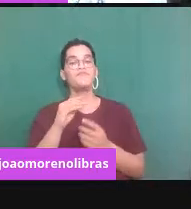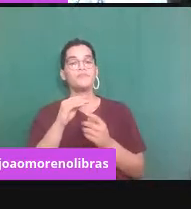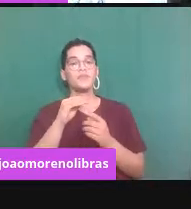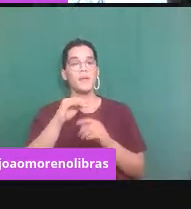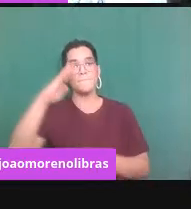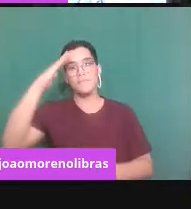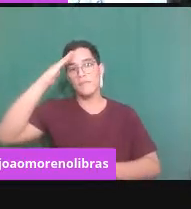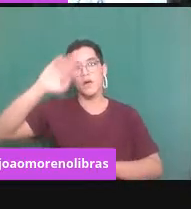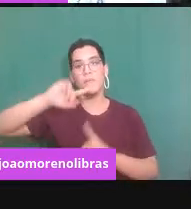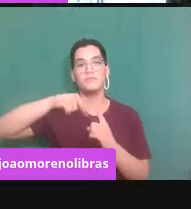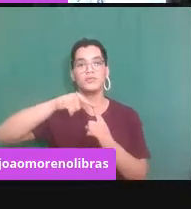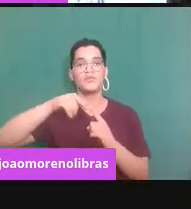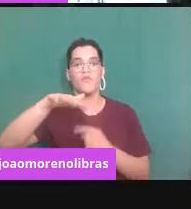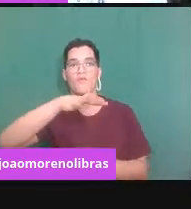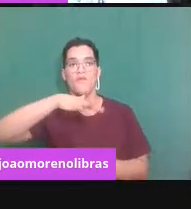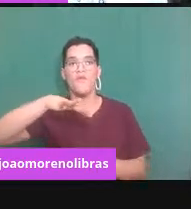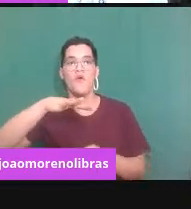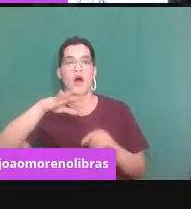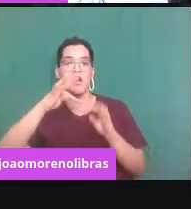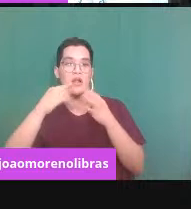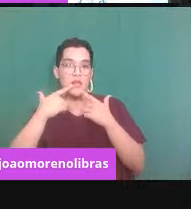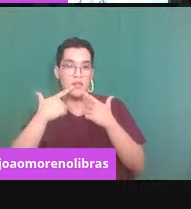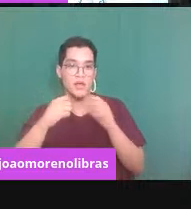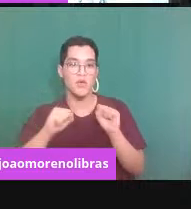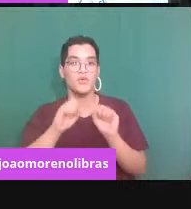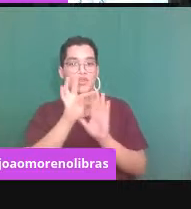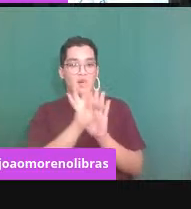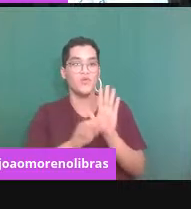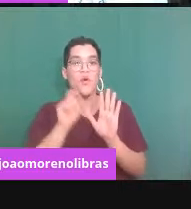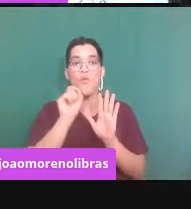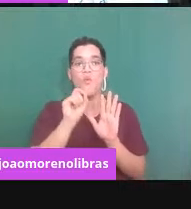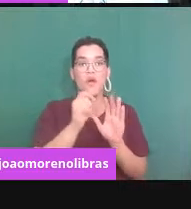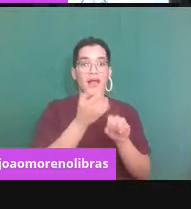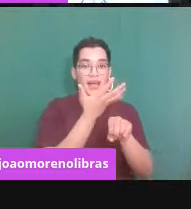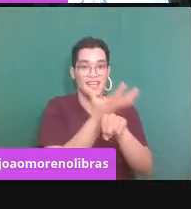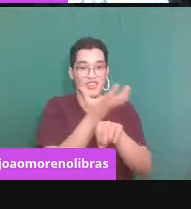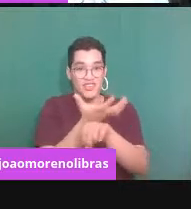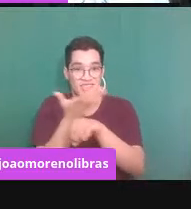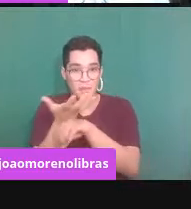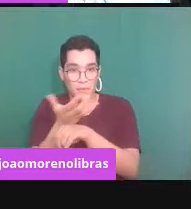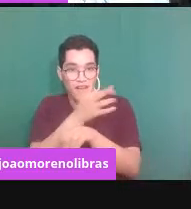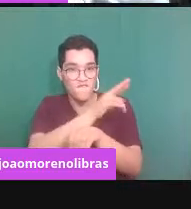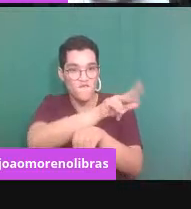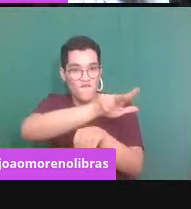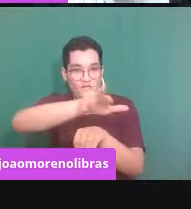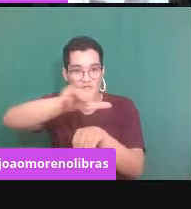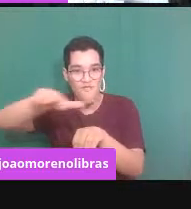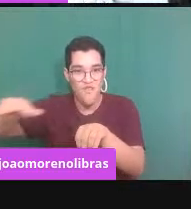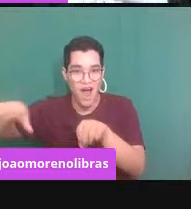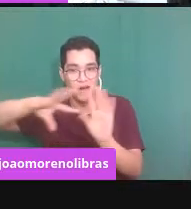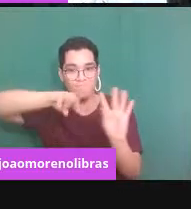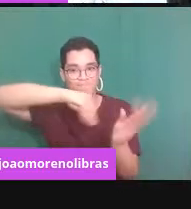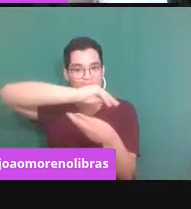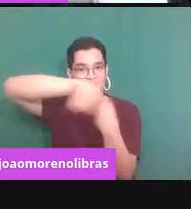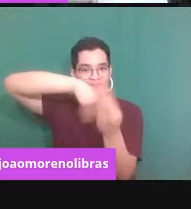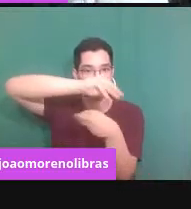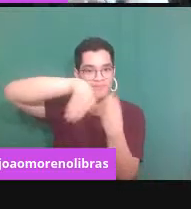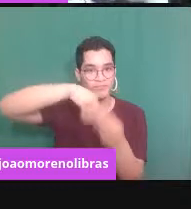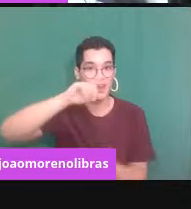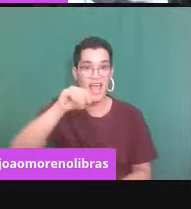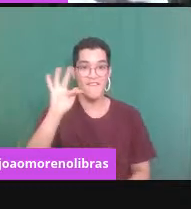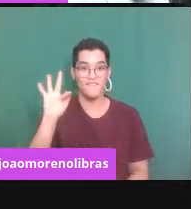é multidisciplinar, né? Ela é inter e multidisciplinar, né? Nós precisamos ver o fenômeno da